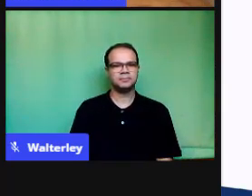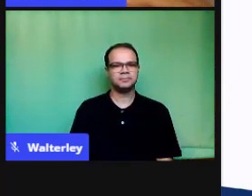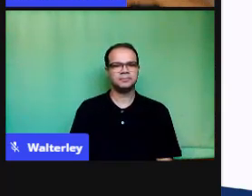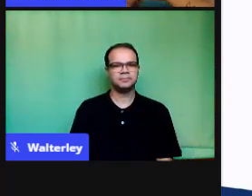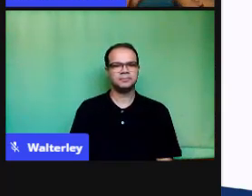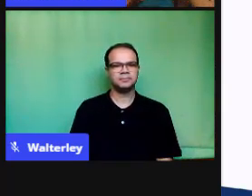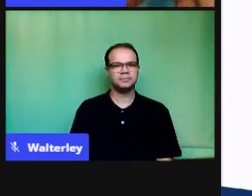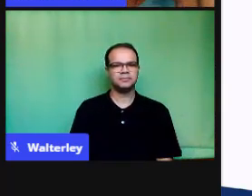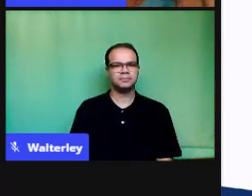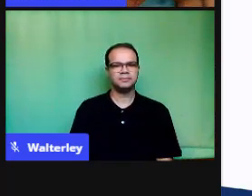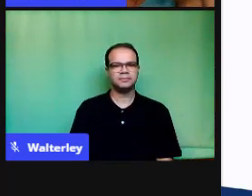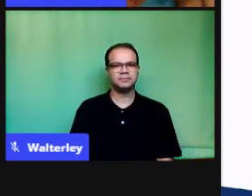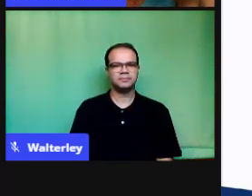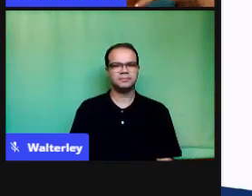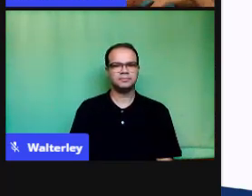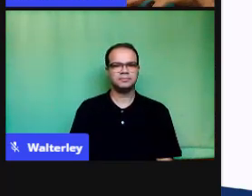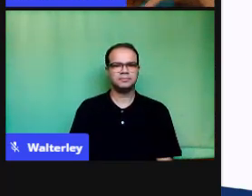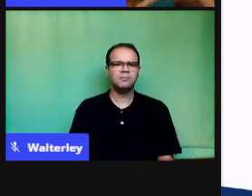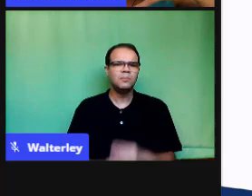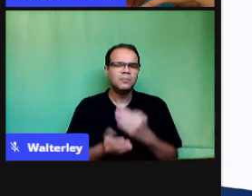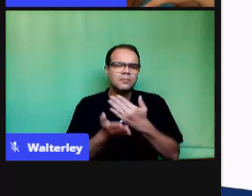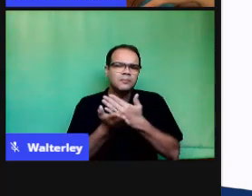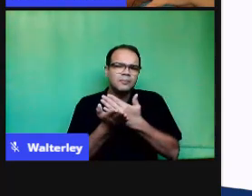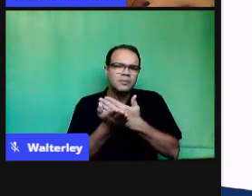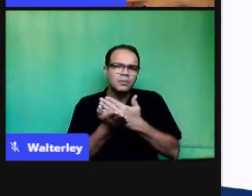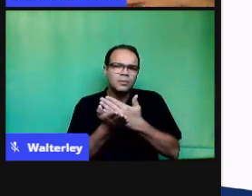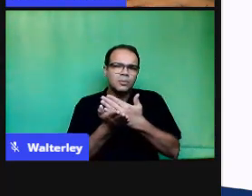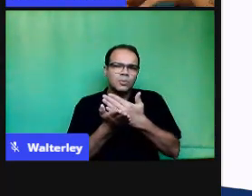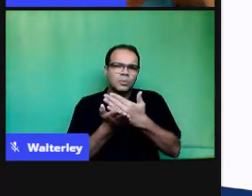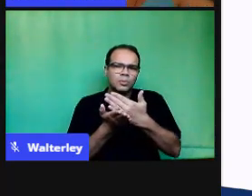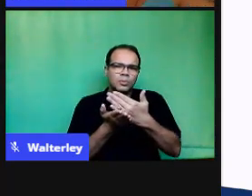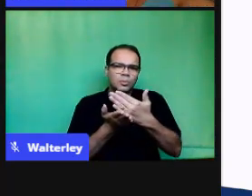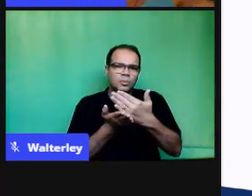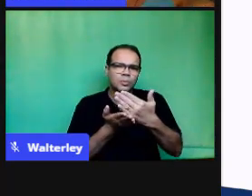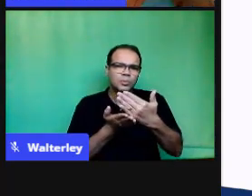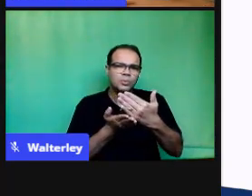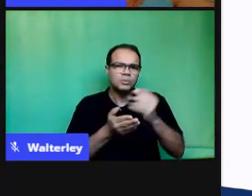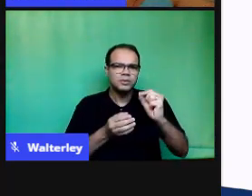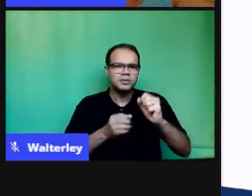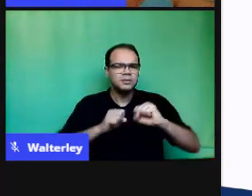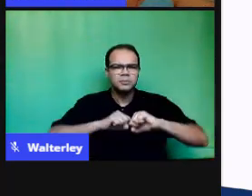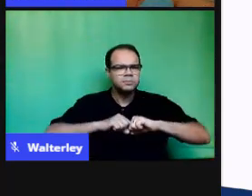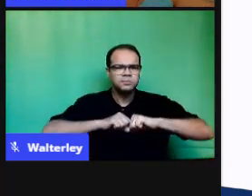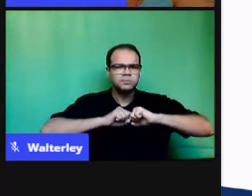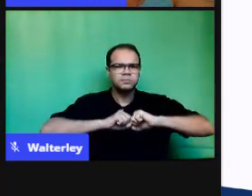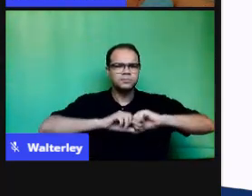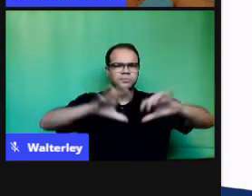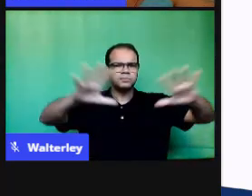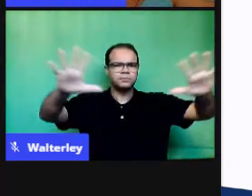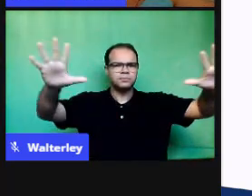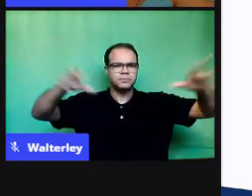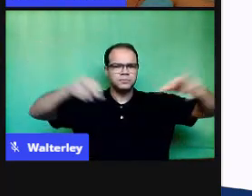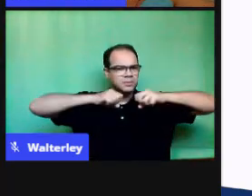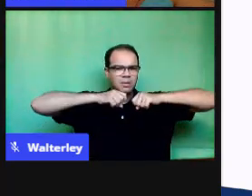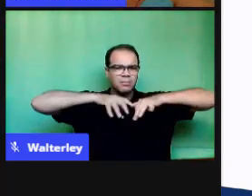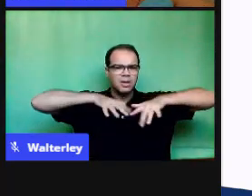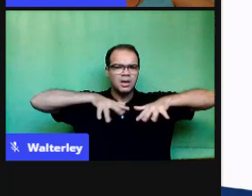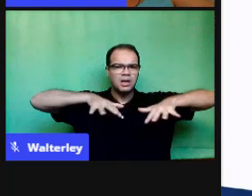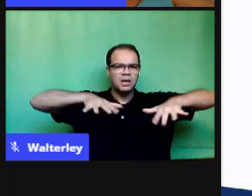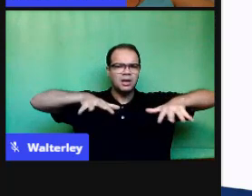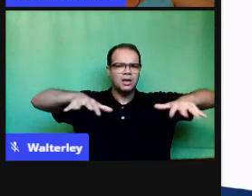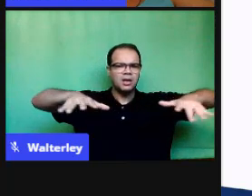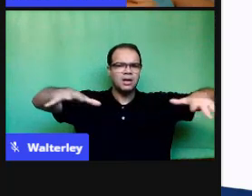por nós, que surgiu e que se tornou, foi propagado no mundo pelo Conselho de Bem-Estar